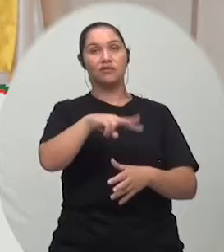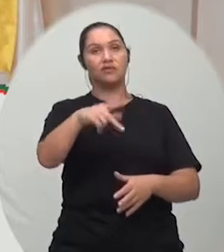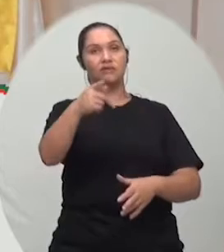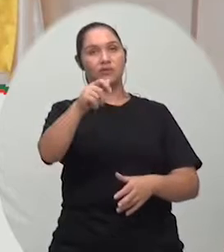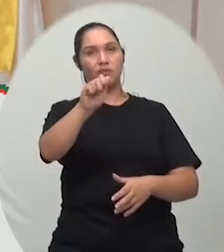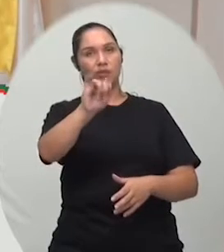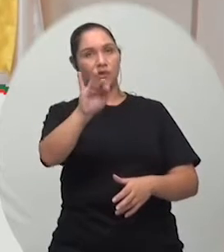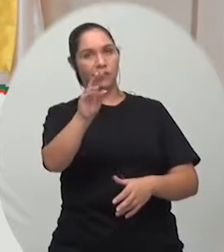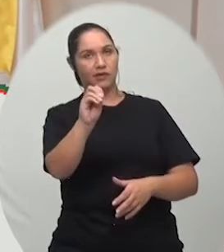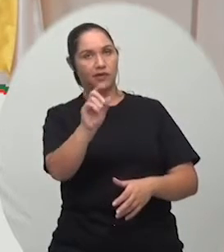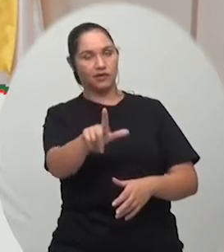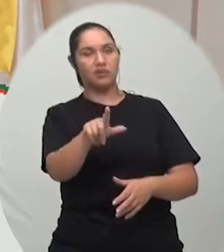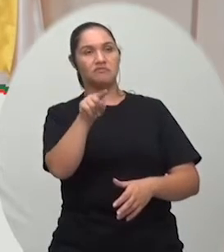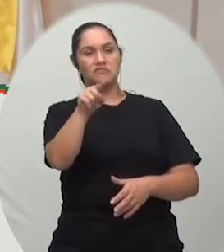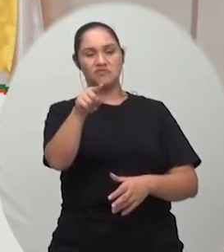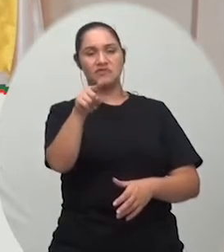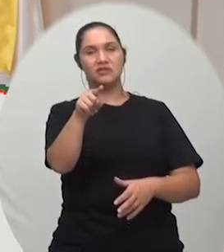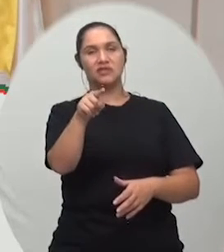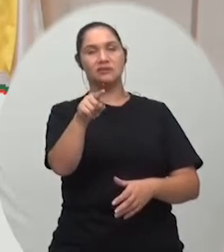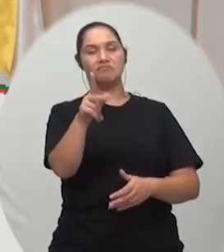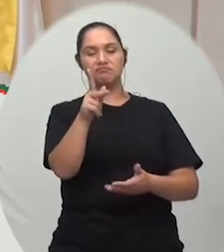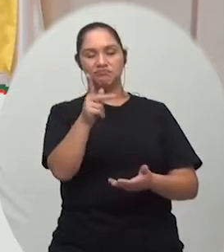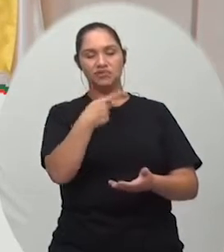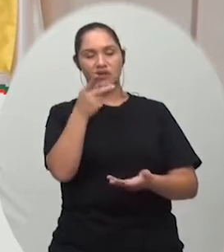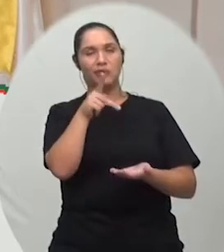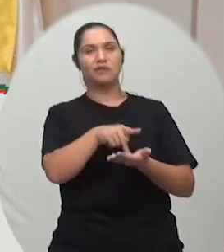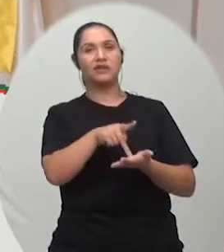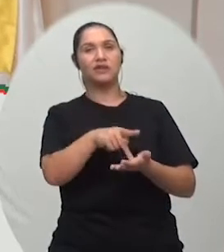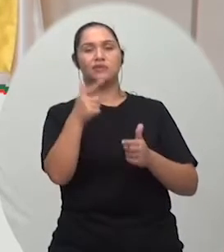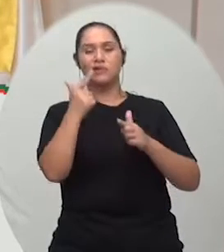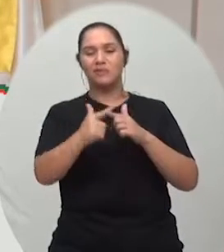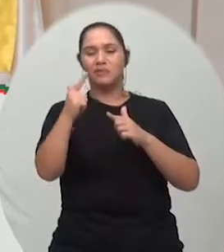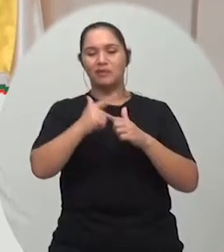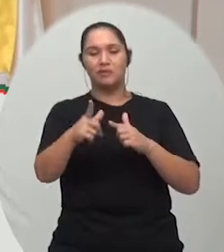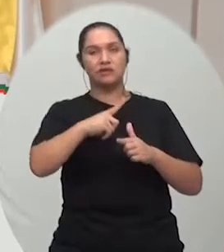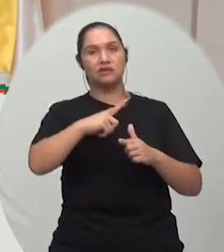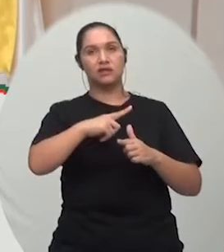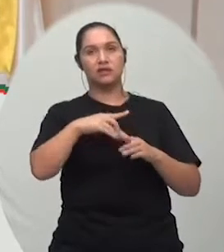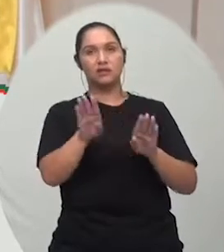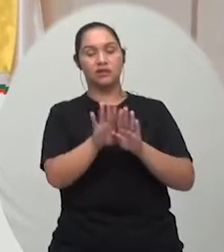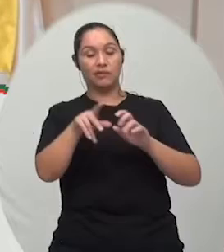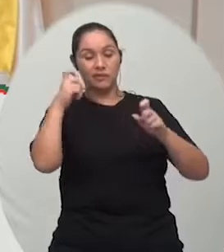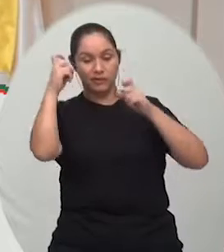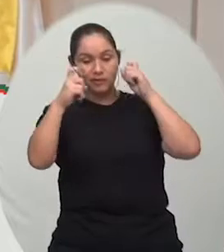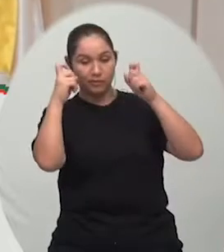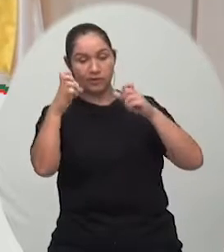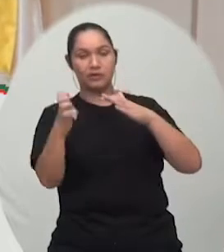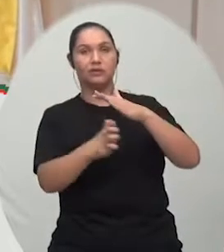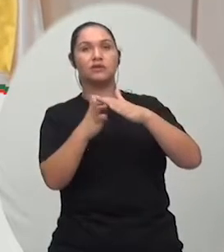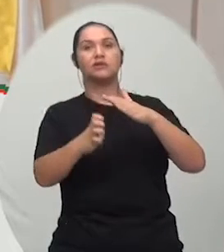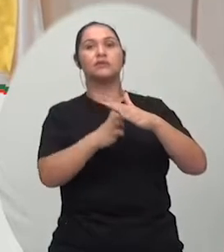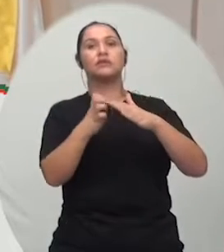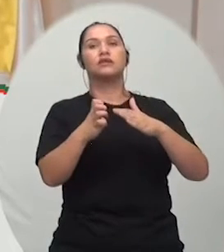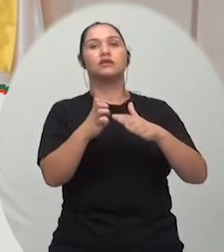muitos problemas e essas preocupações com as empreiteiras, tanto que o